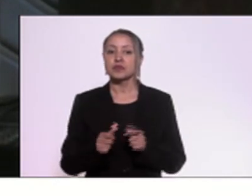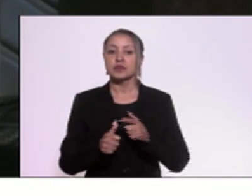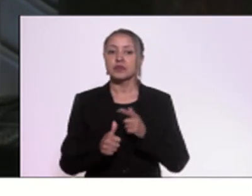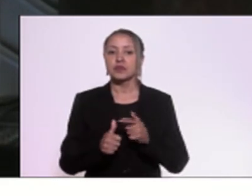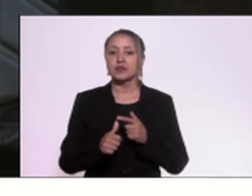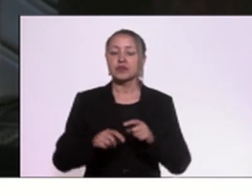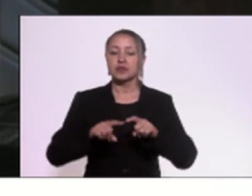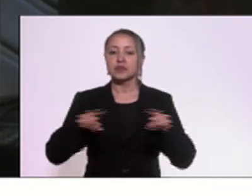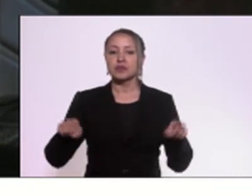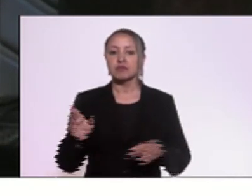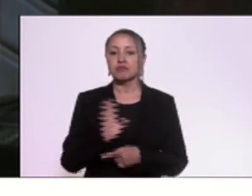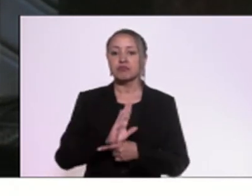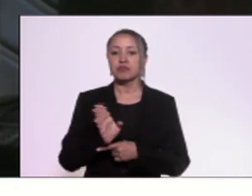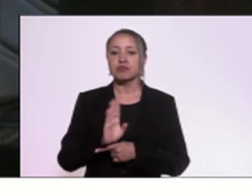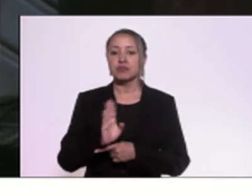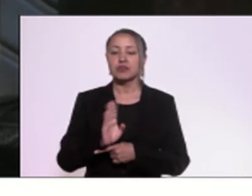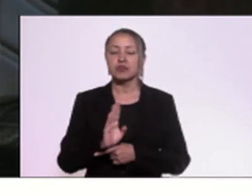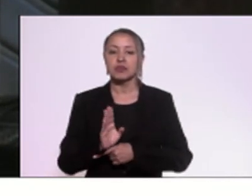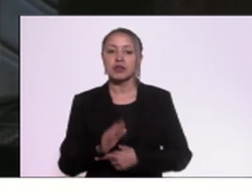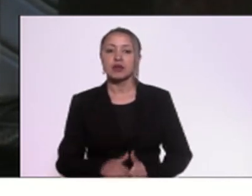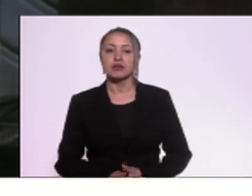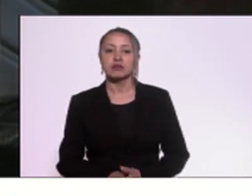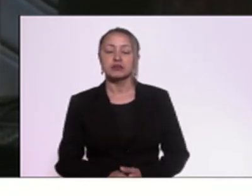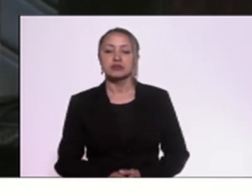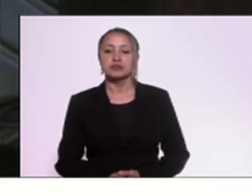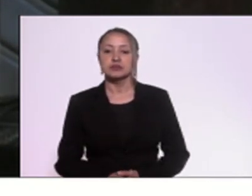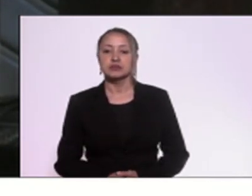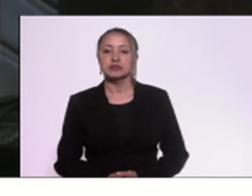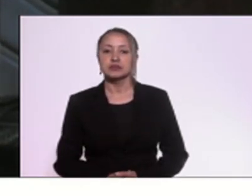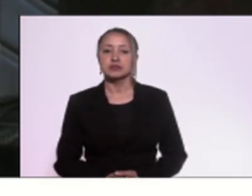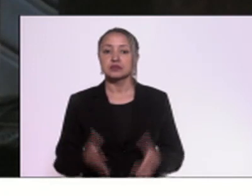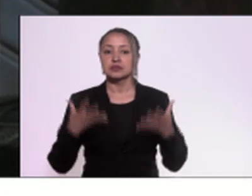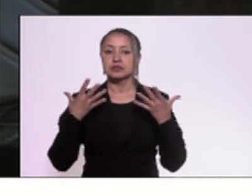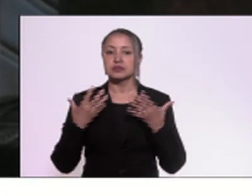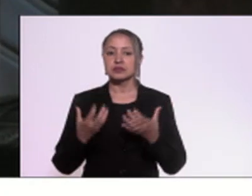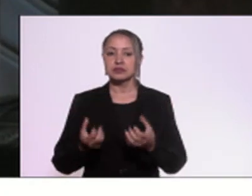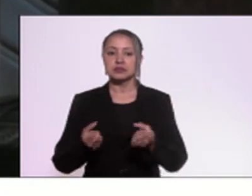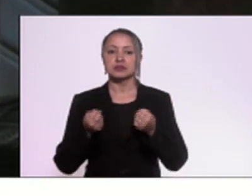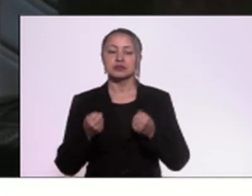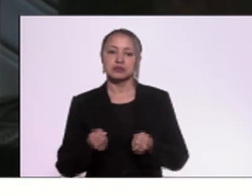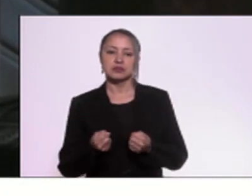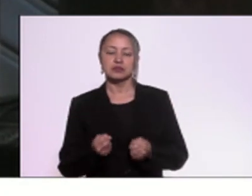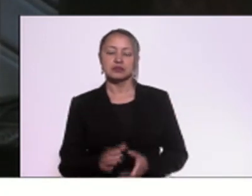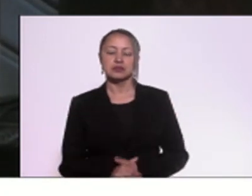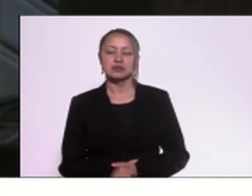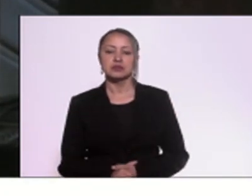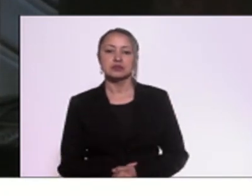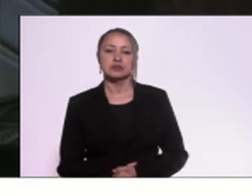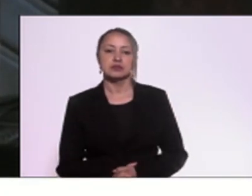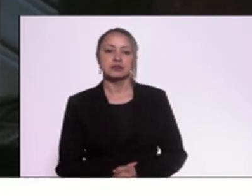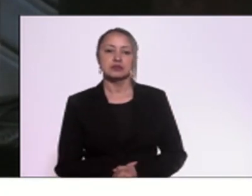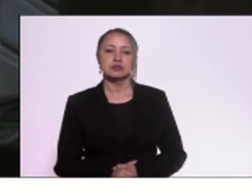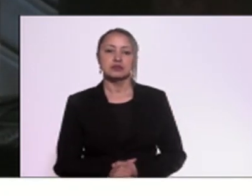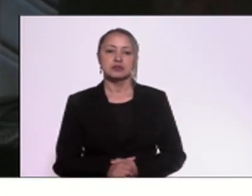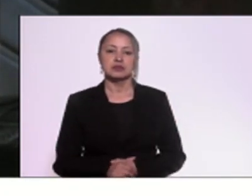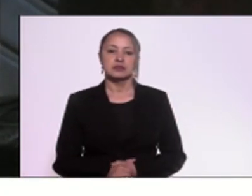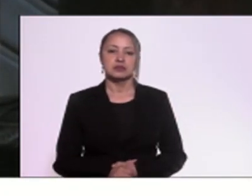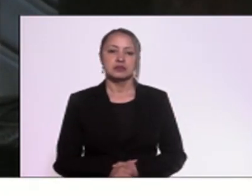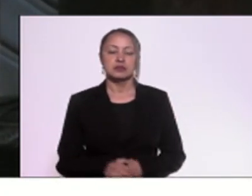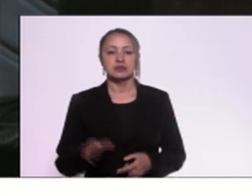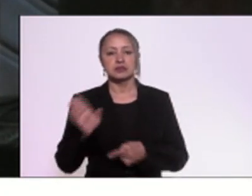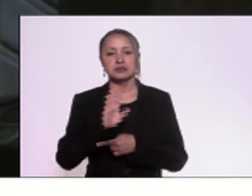Cine. Vocês terem uma ideia rapidamente, para quem não conhece o Ponto Cine. Se bem que a